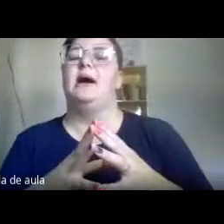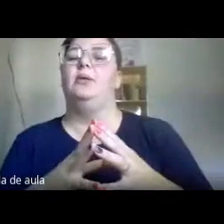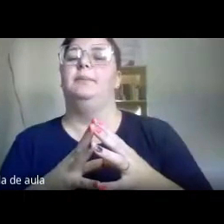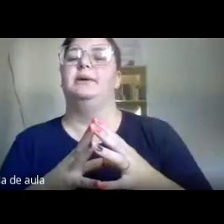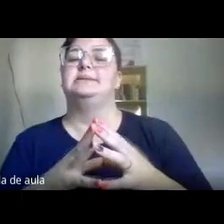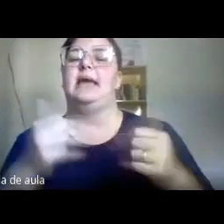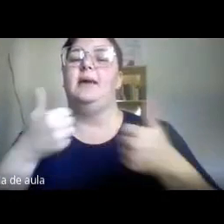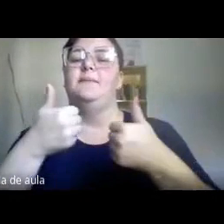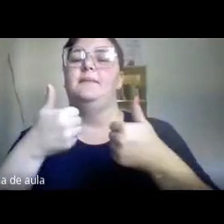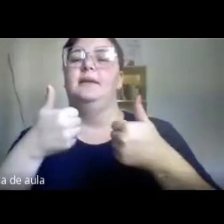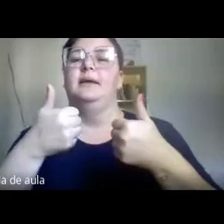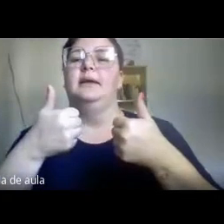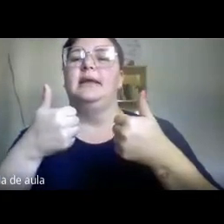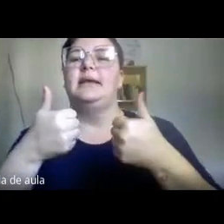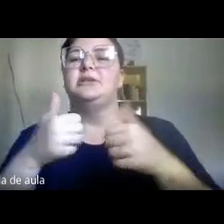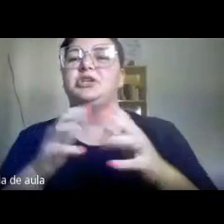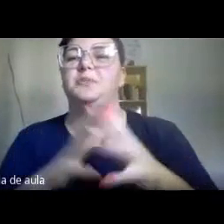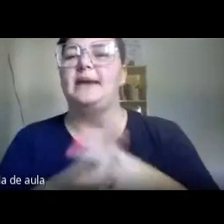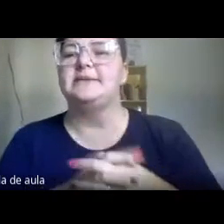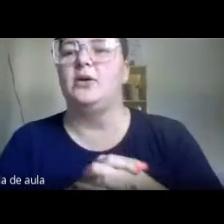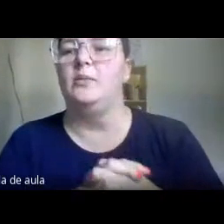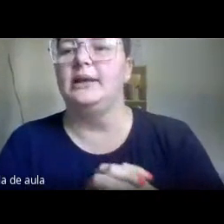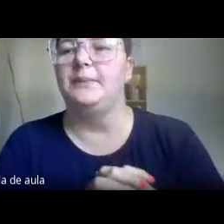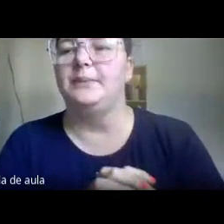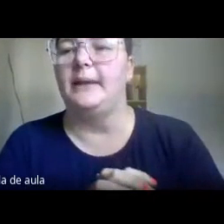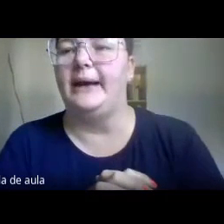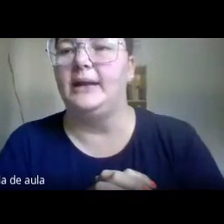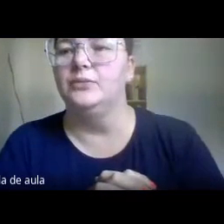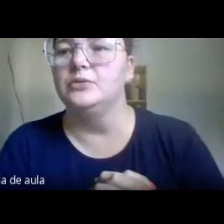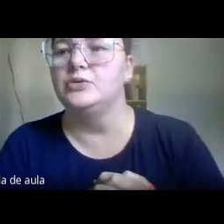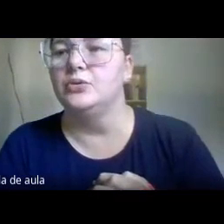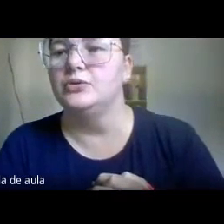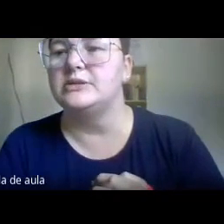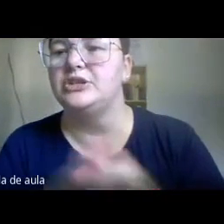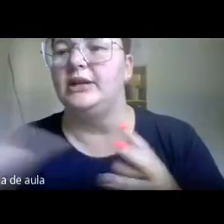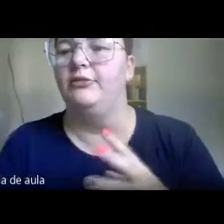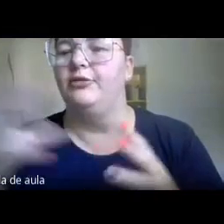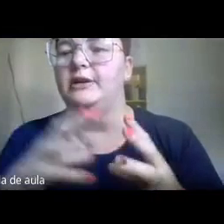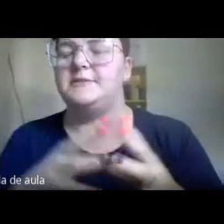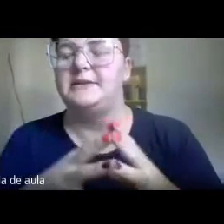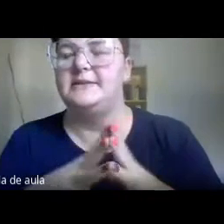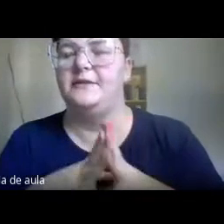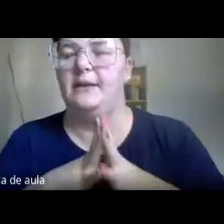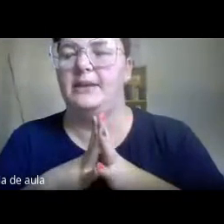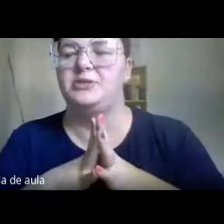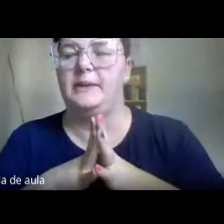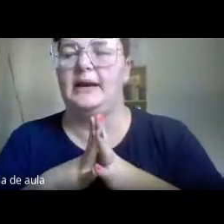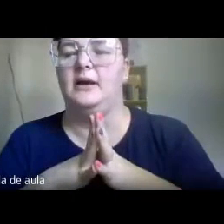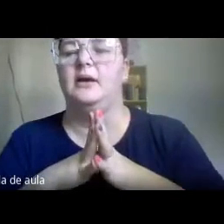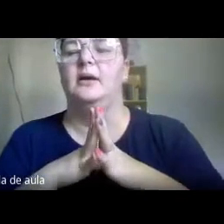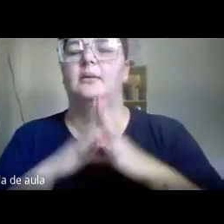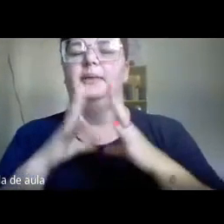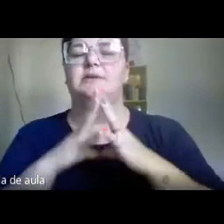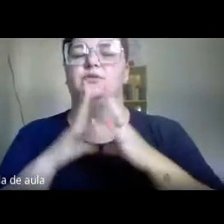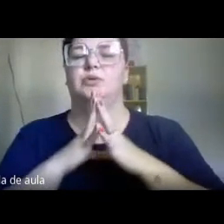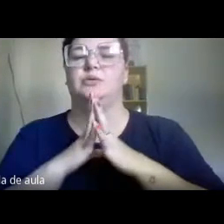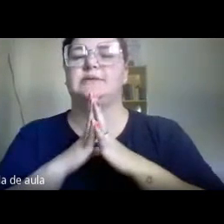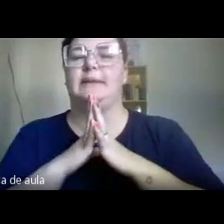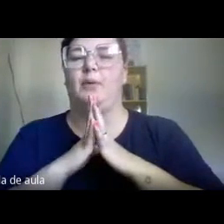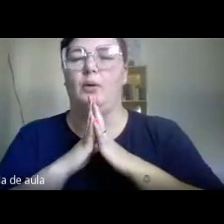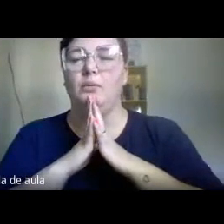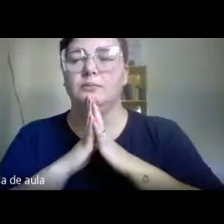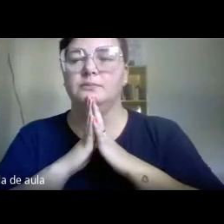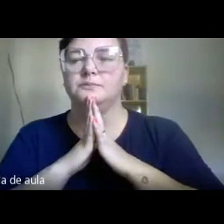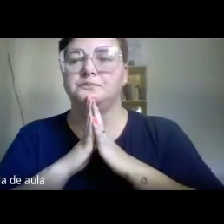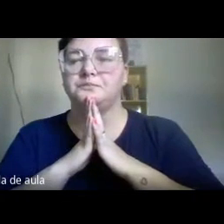próxima aula, pode ser? E aí a gente pensa como adaptar para alunos surdos, se já não for especificamente para surdos,